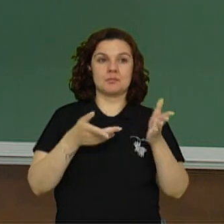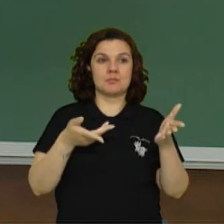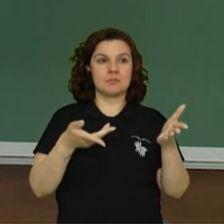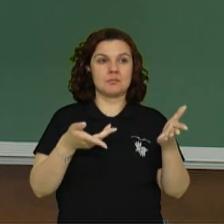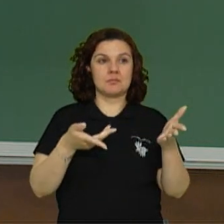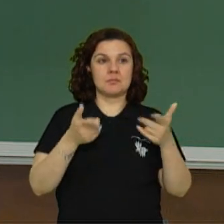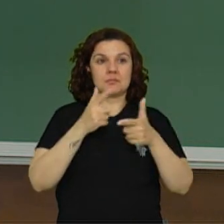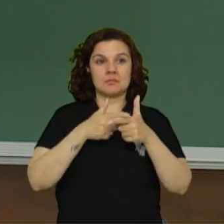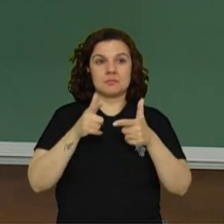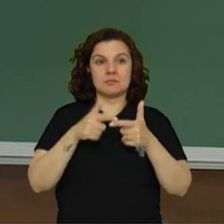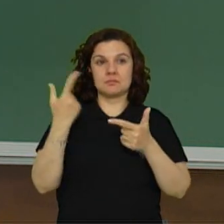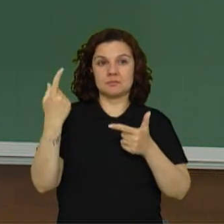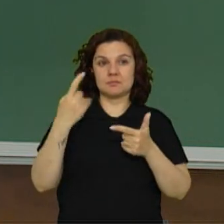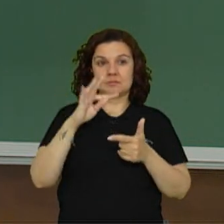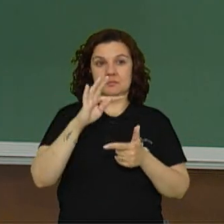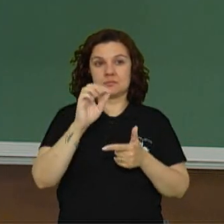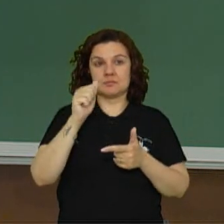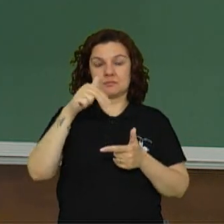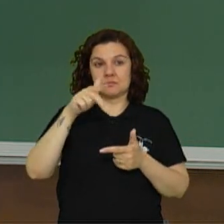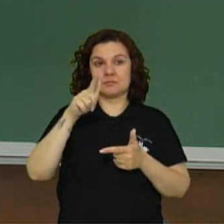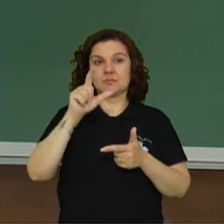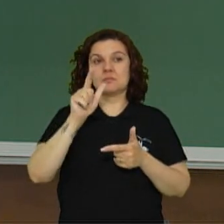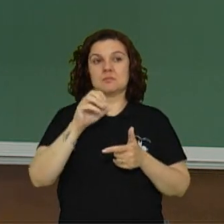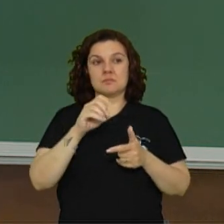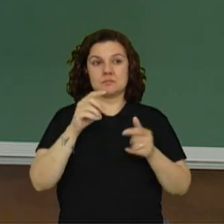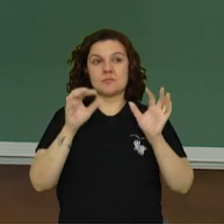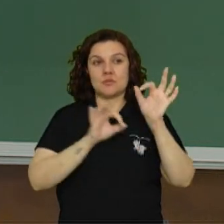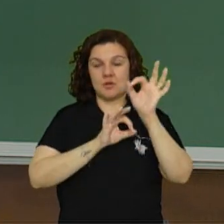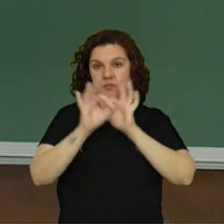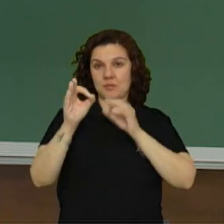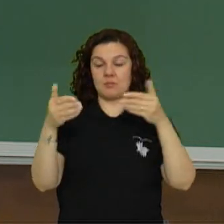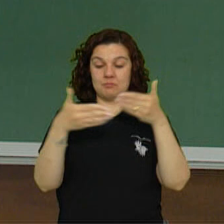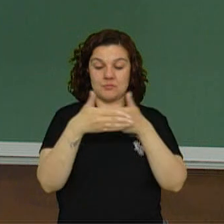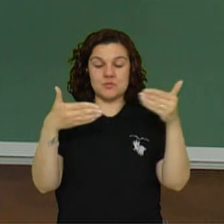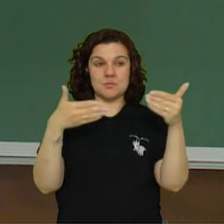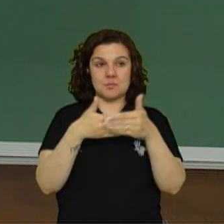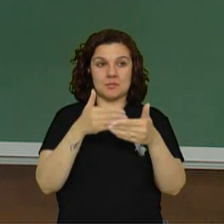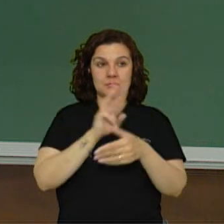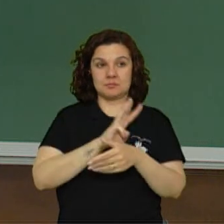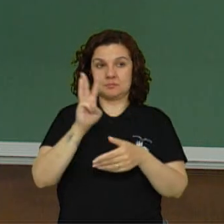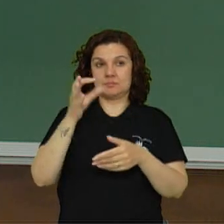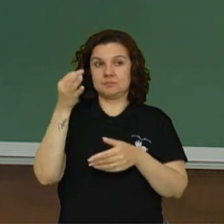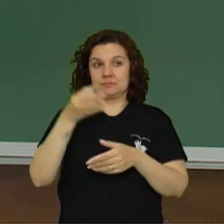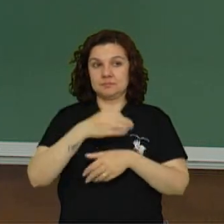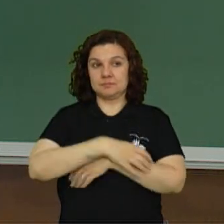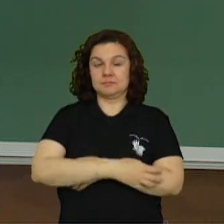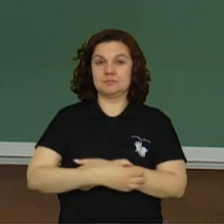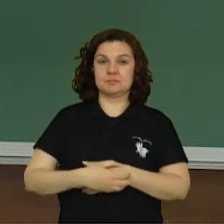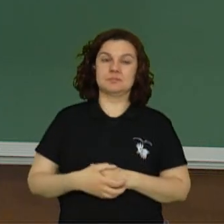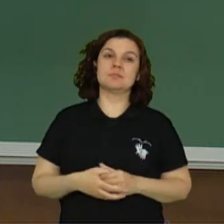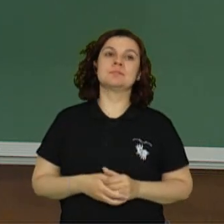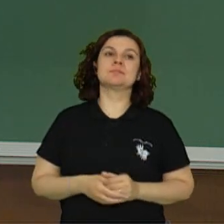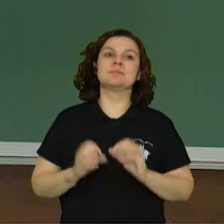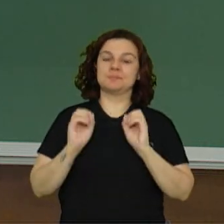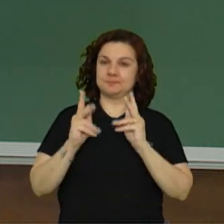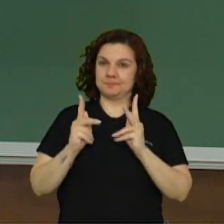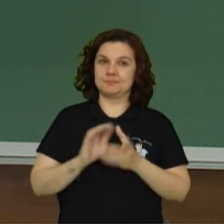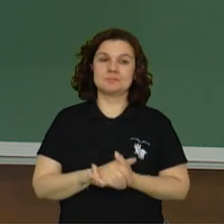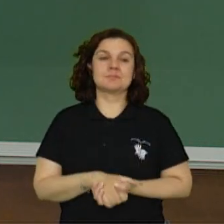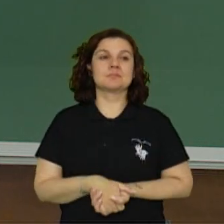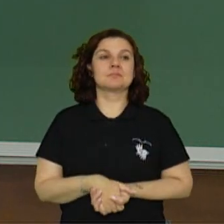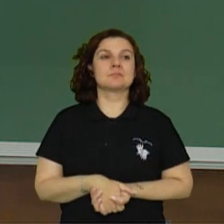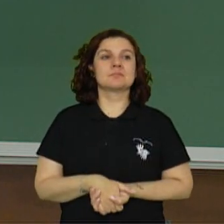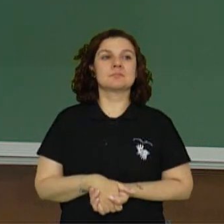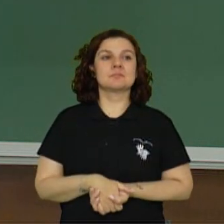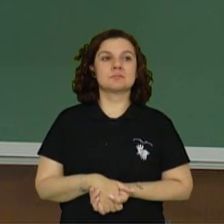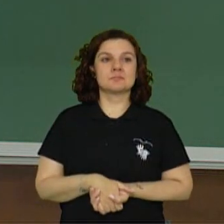problema na hora de digitar. Mas depois já vai ser feita a correção e lá no site você vai ver, tá direitinho o slide para você, tá?